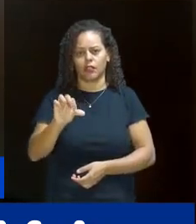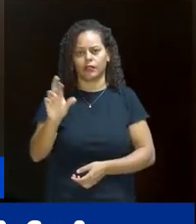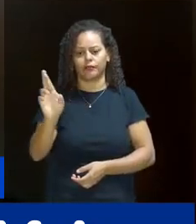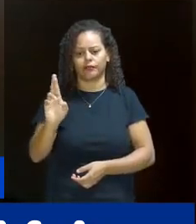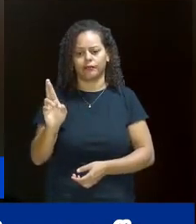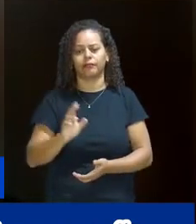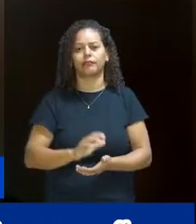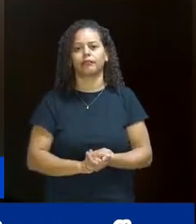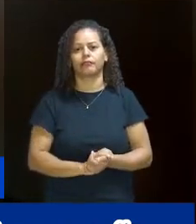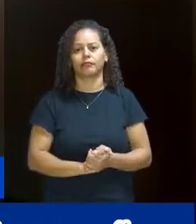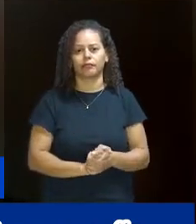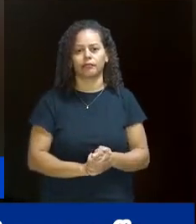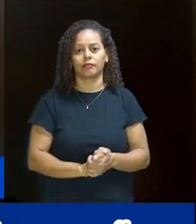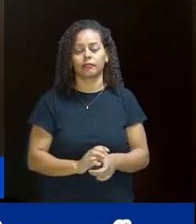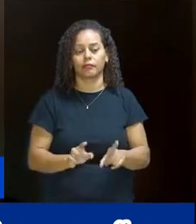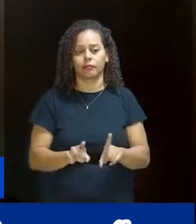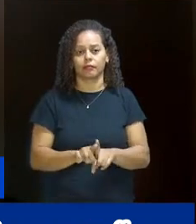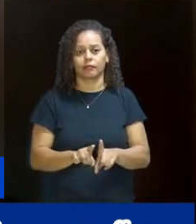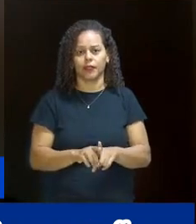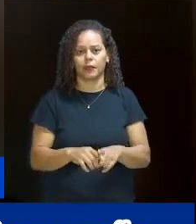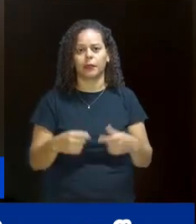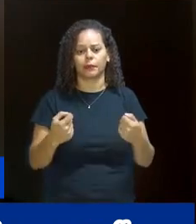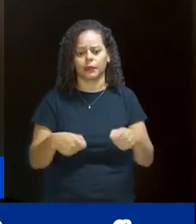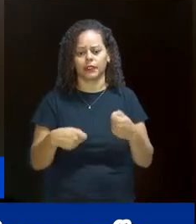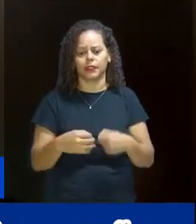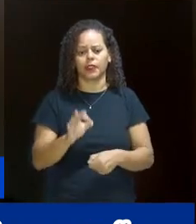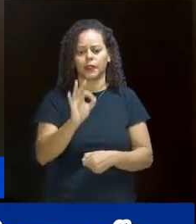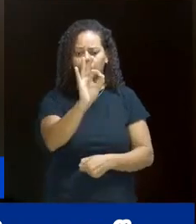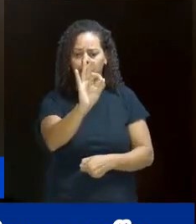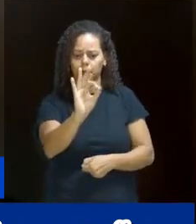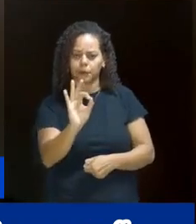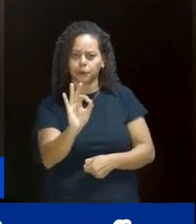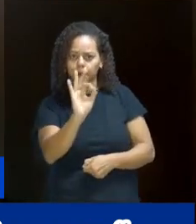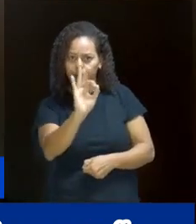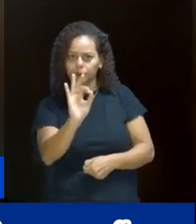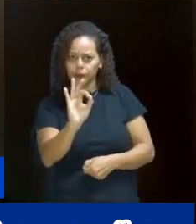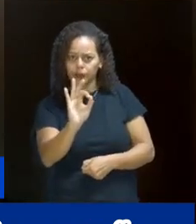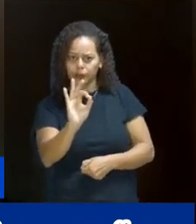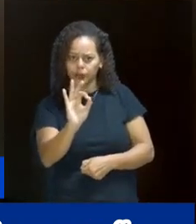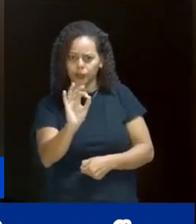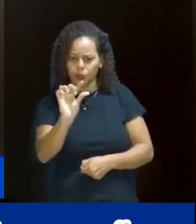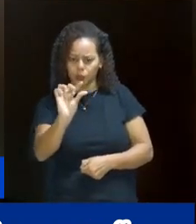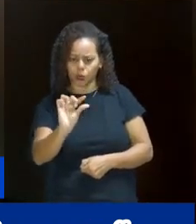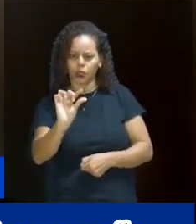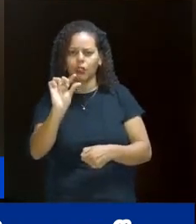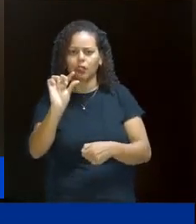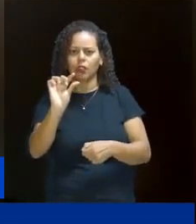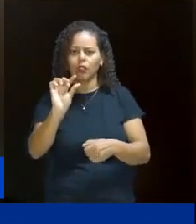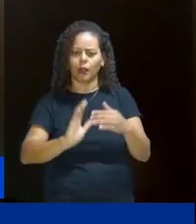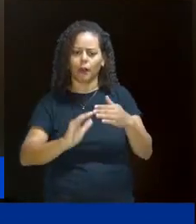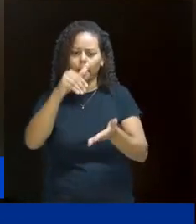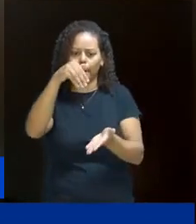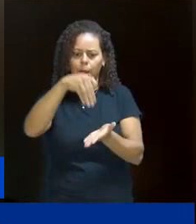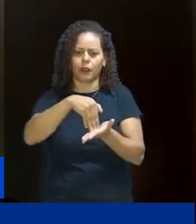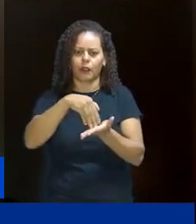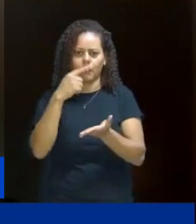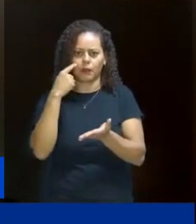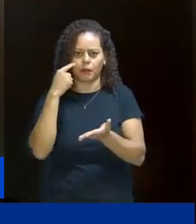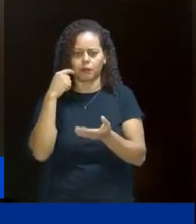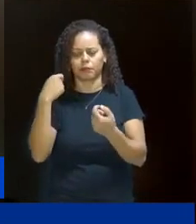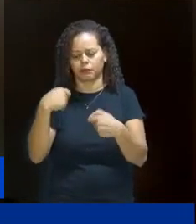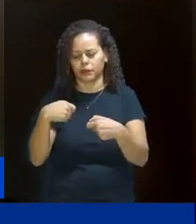R$ 9.123,69. E não destinação de percentual mínimo de recursos do fundo partidário para a criação ou manutenção